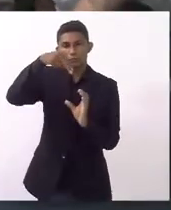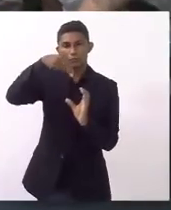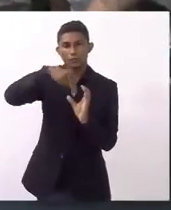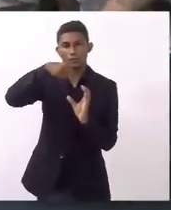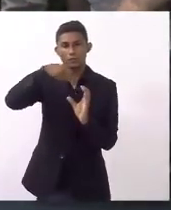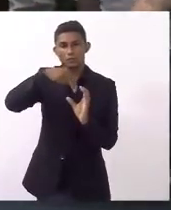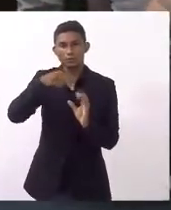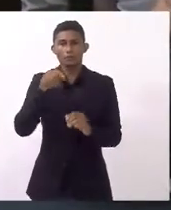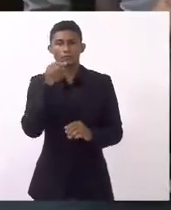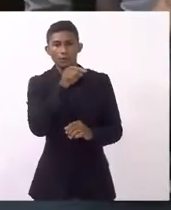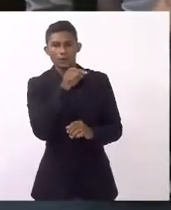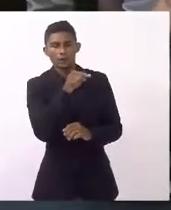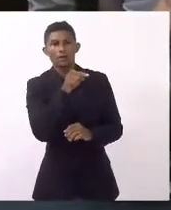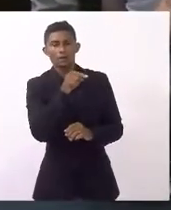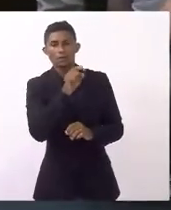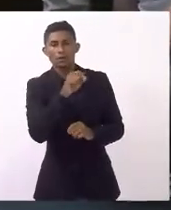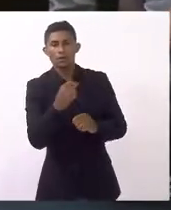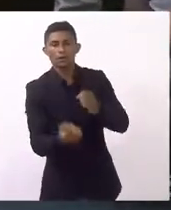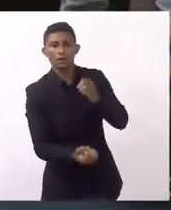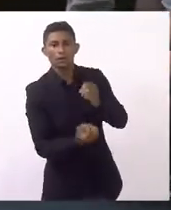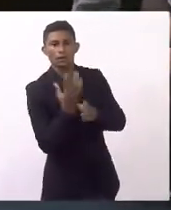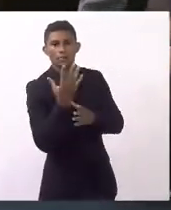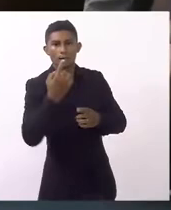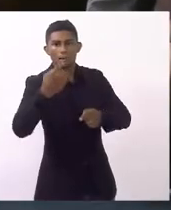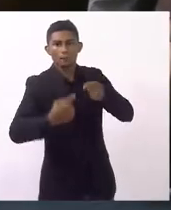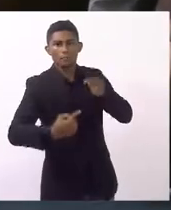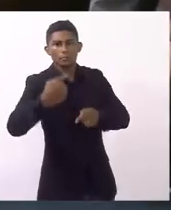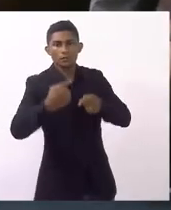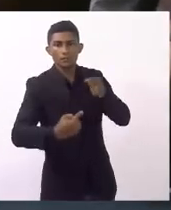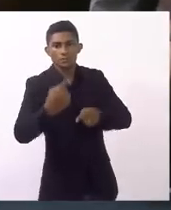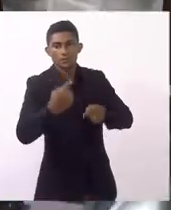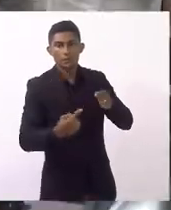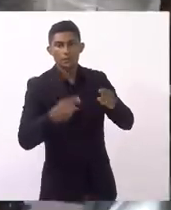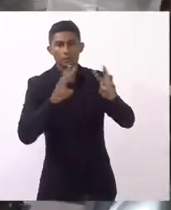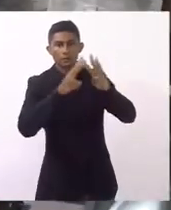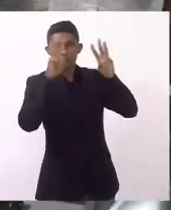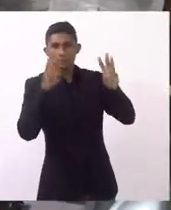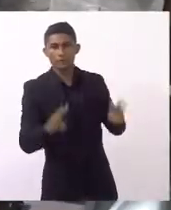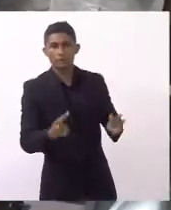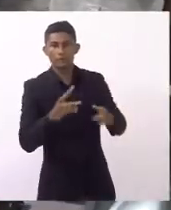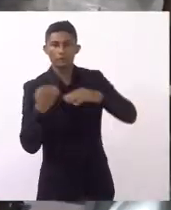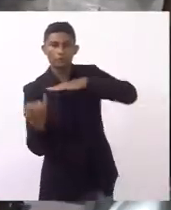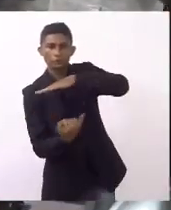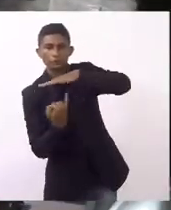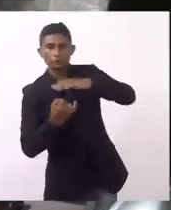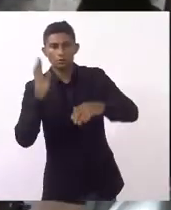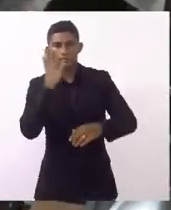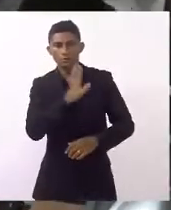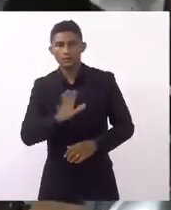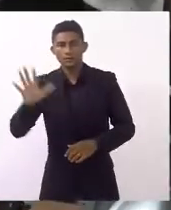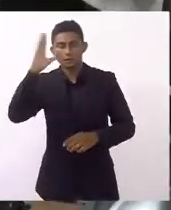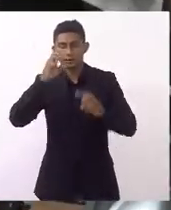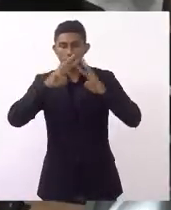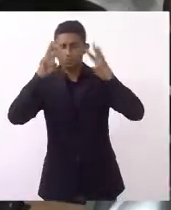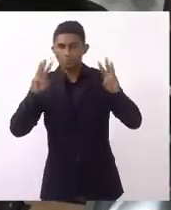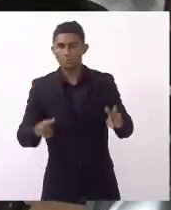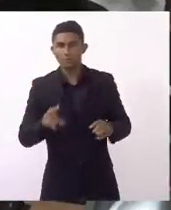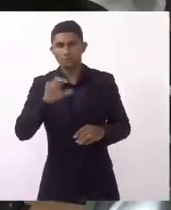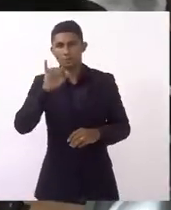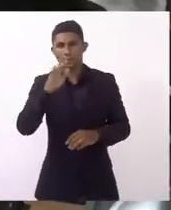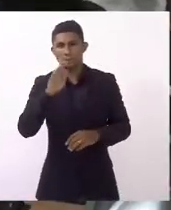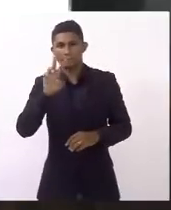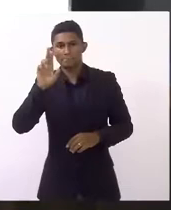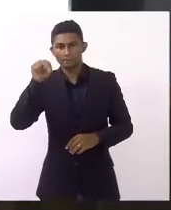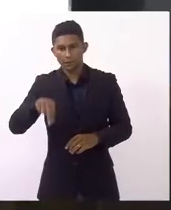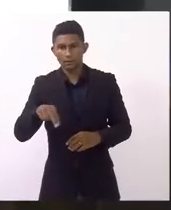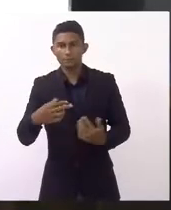pela criação da política nacional de museus do Instituto Brasileiro de museus e branco